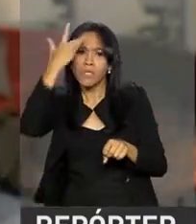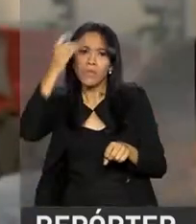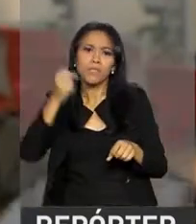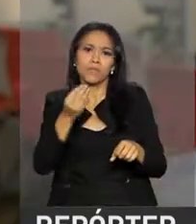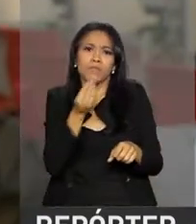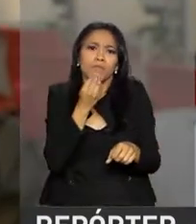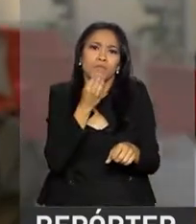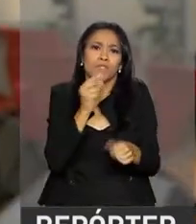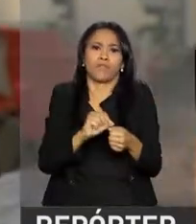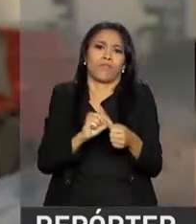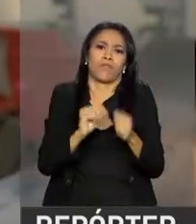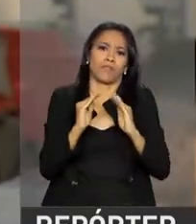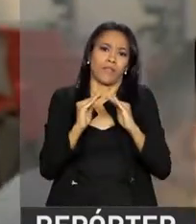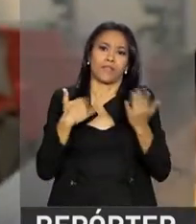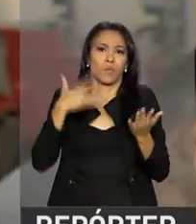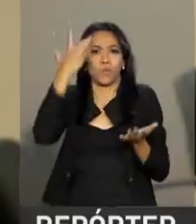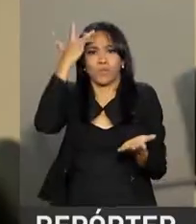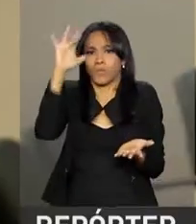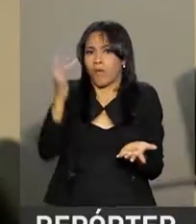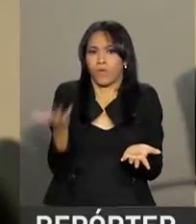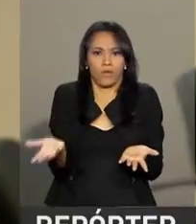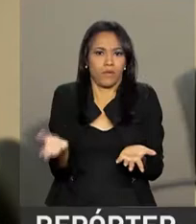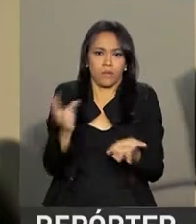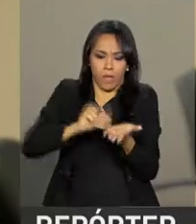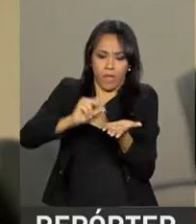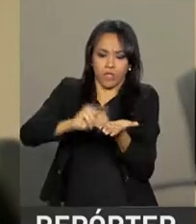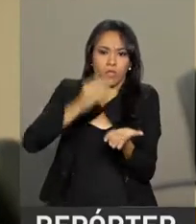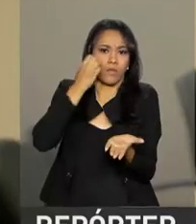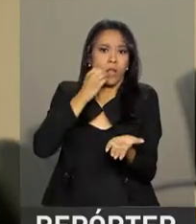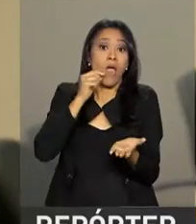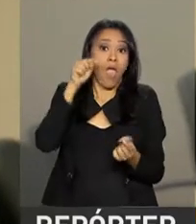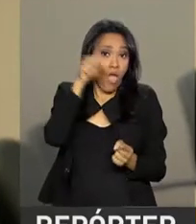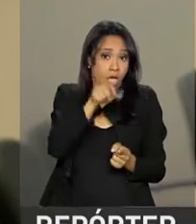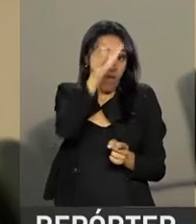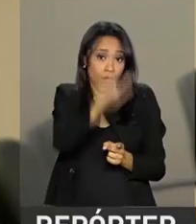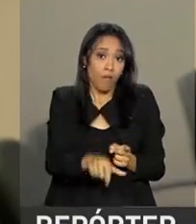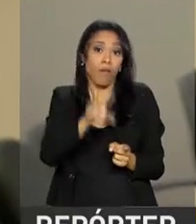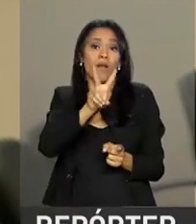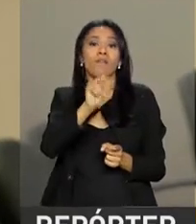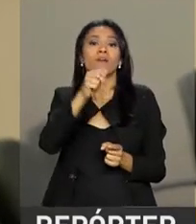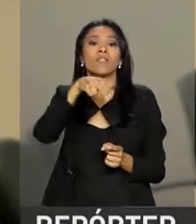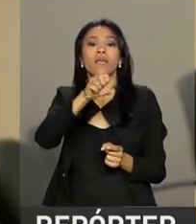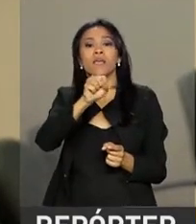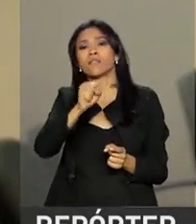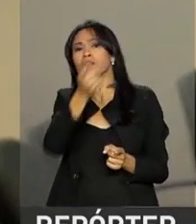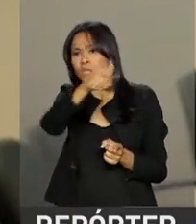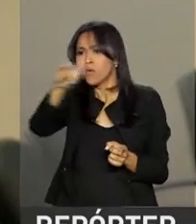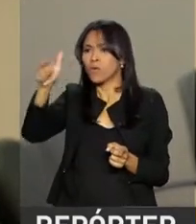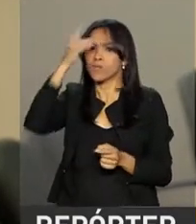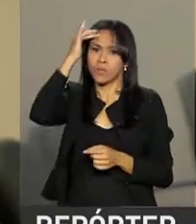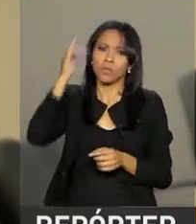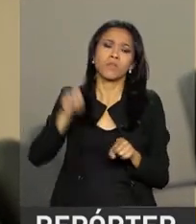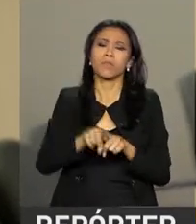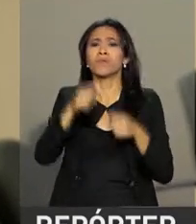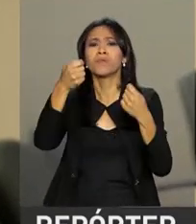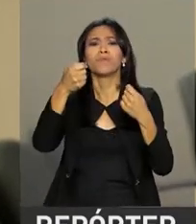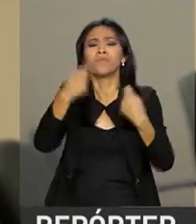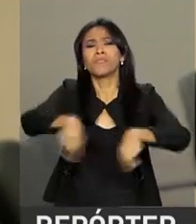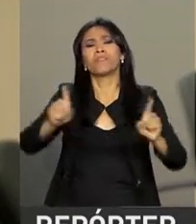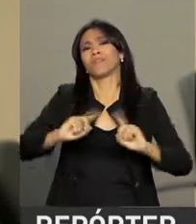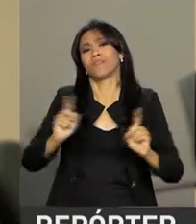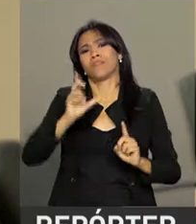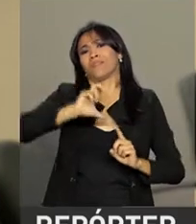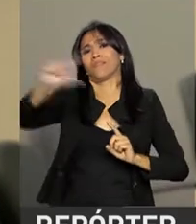casa. Não sabia que tinha esse aplicativo. Nem a Vanessa, nem qualquer trabalhador que esteja buscando emprego precisa sair de